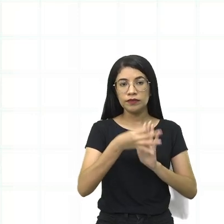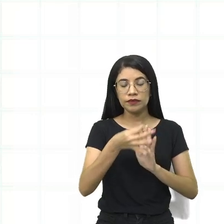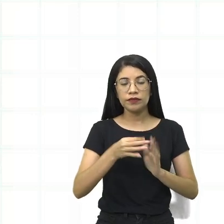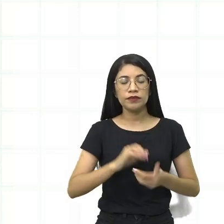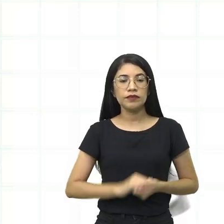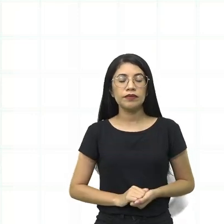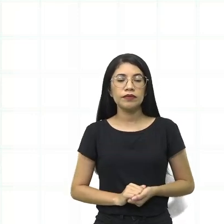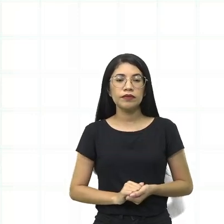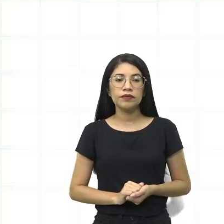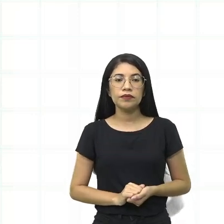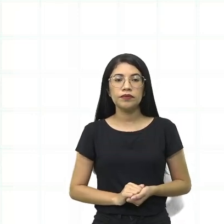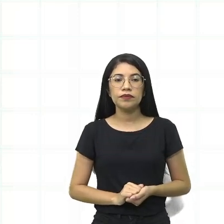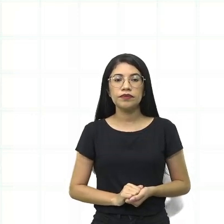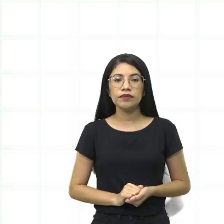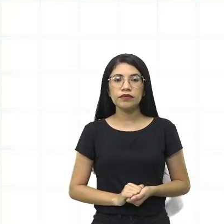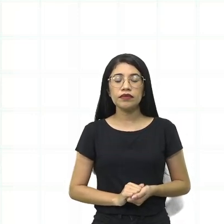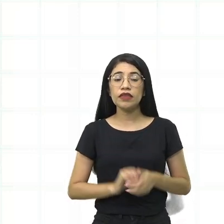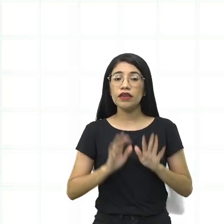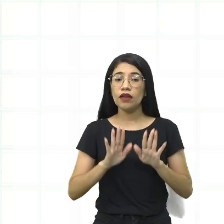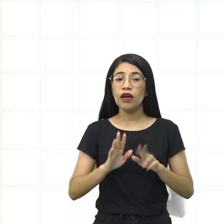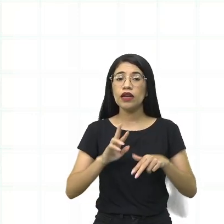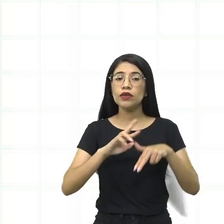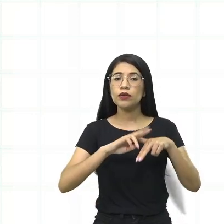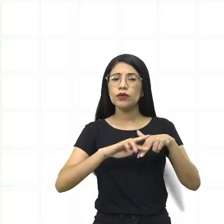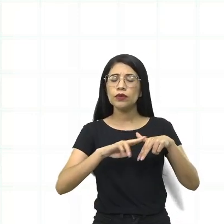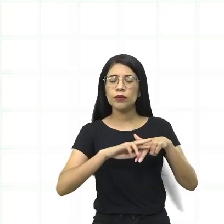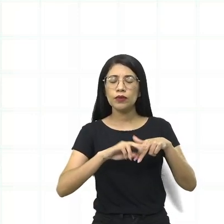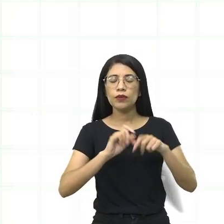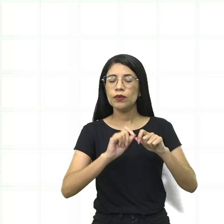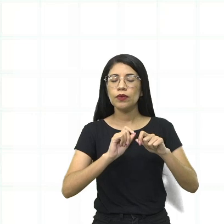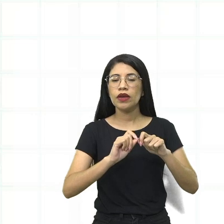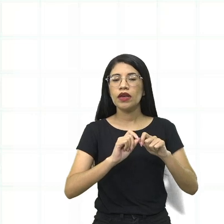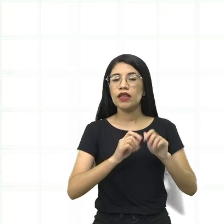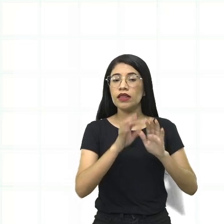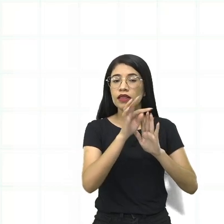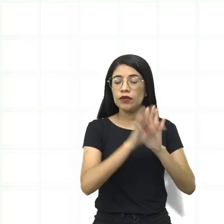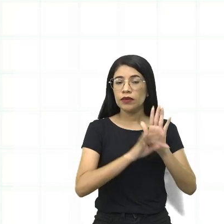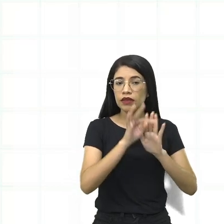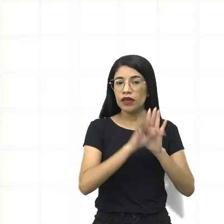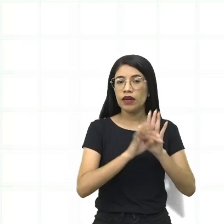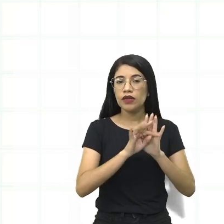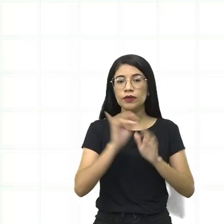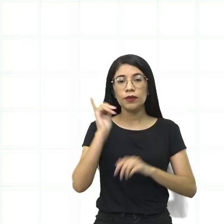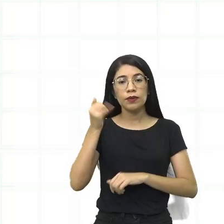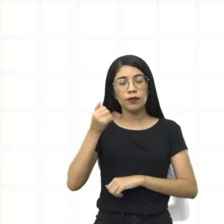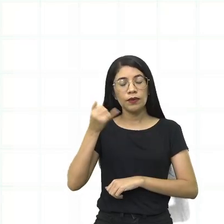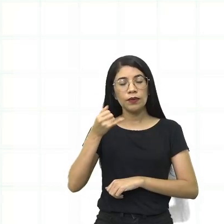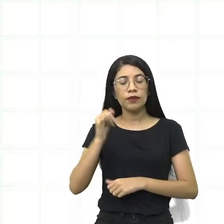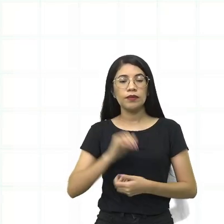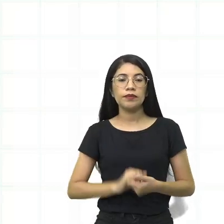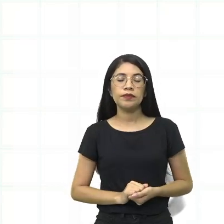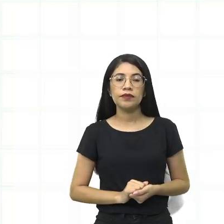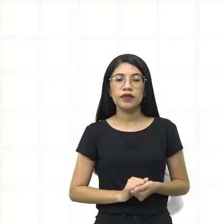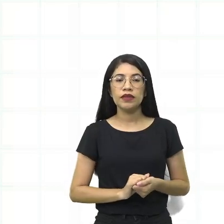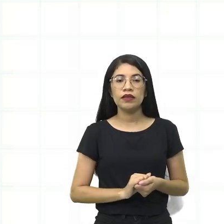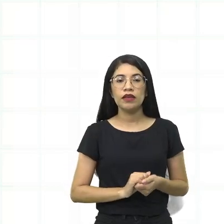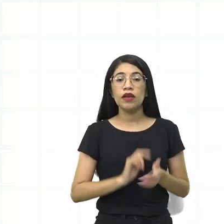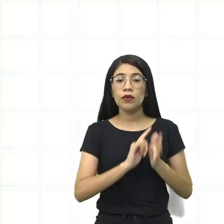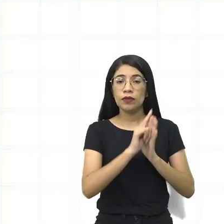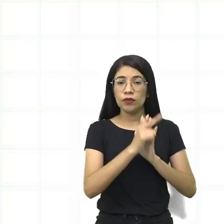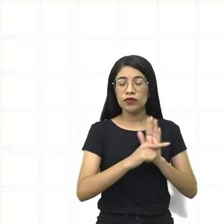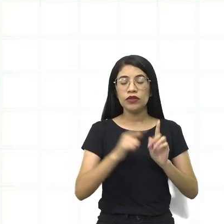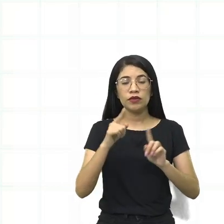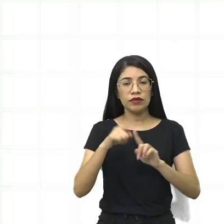vamos ver fato e opinião em um gênero textual, no gênero crônica, tá? Então a gente já vai ter